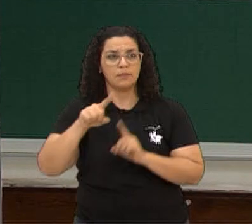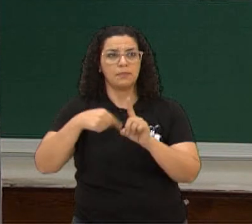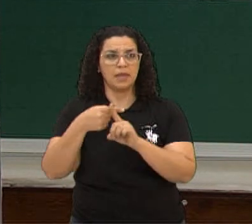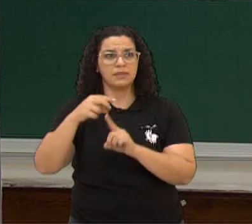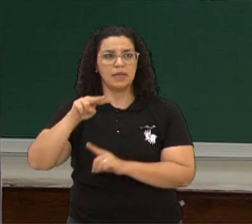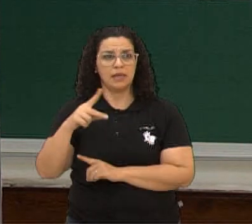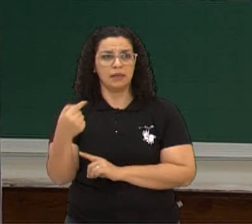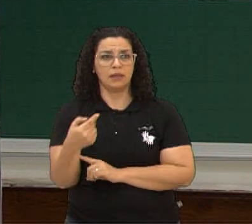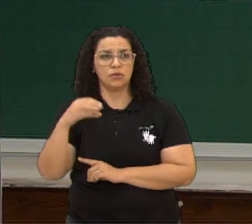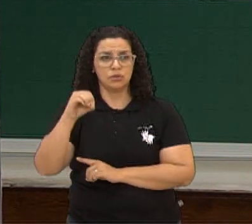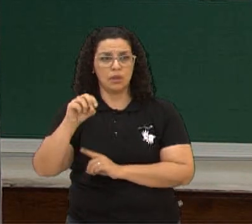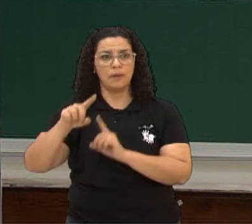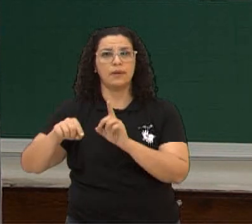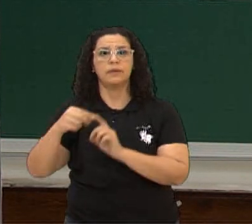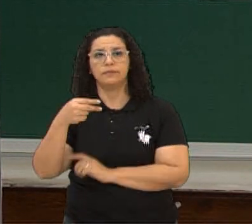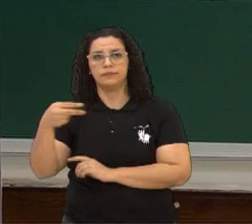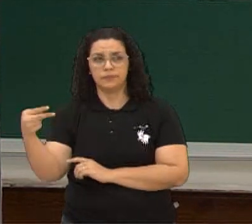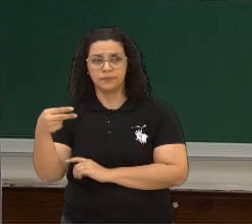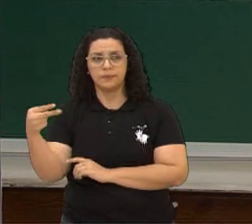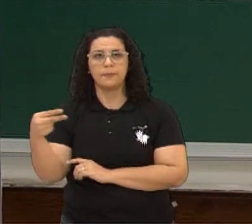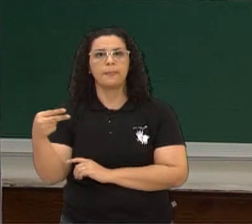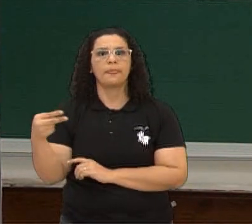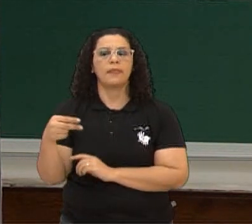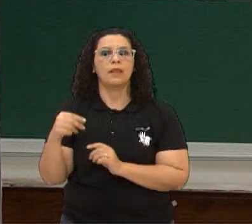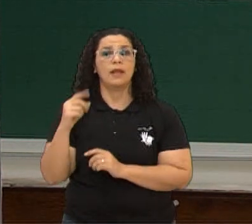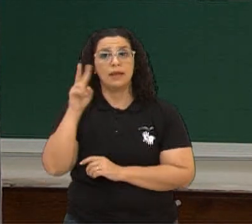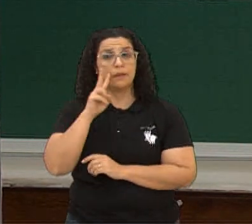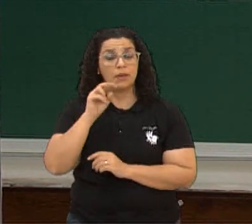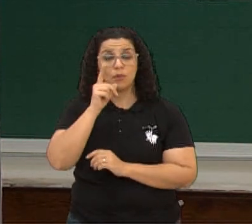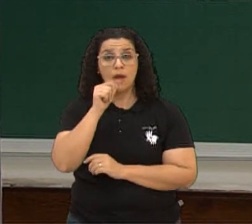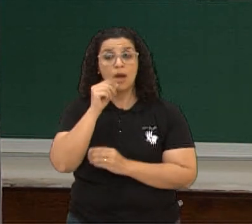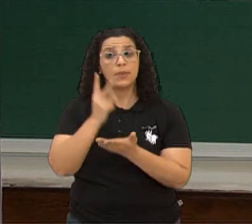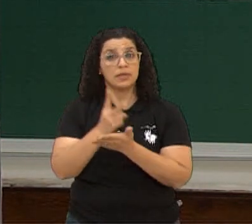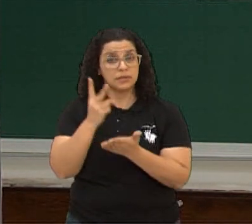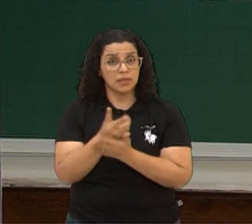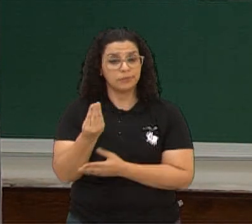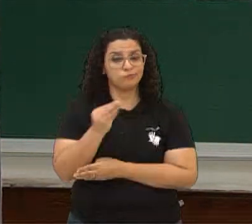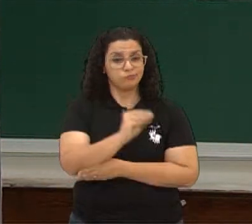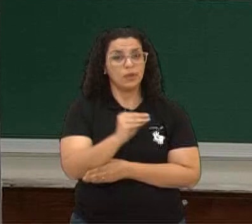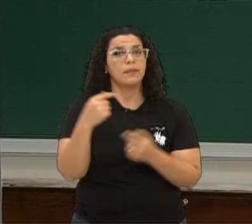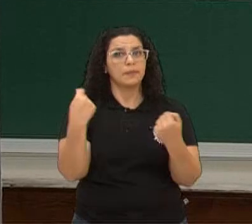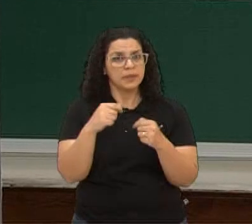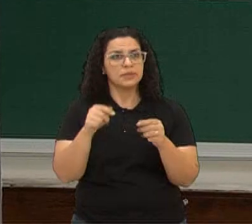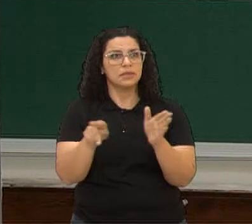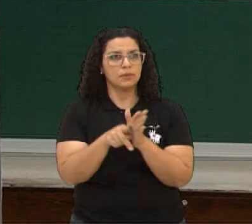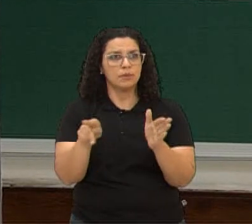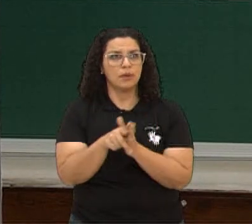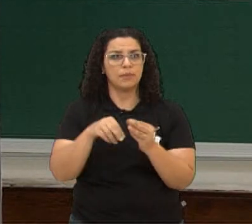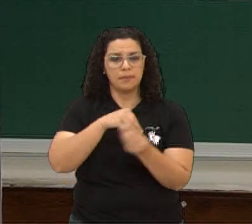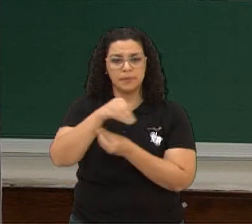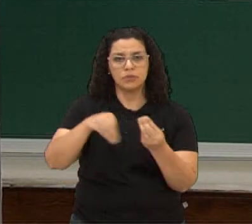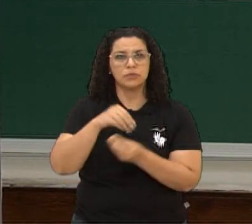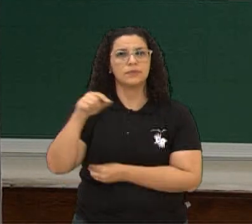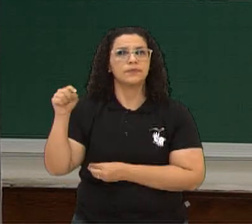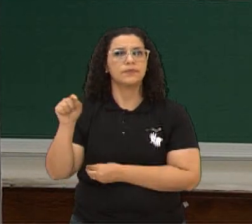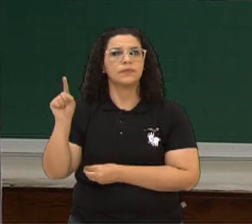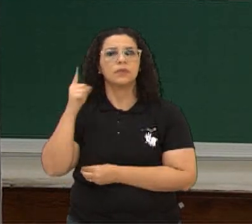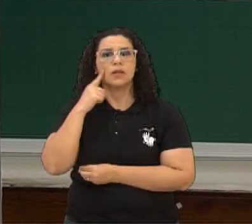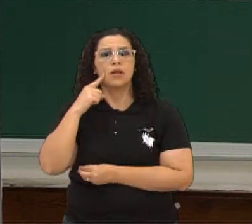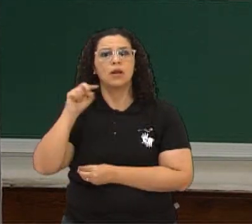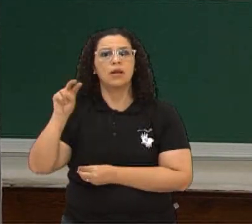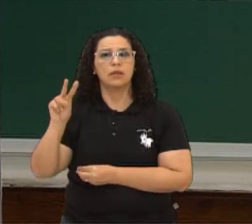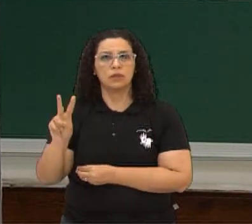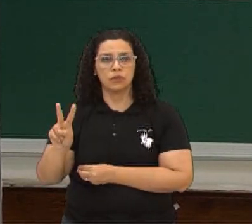AgNO3 mais a água, que sempre vai estar presente, lembrando que essa situação aqui é eletrólise em solução